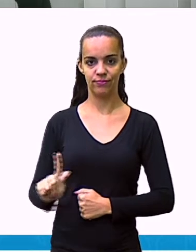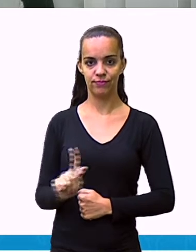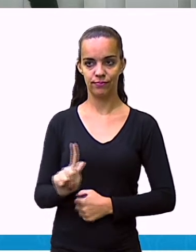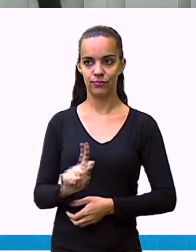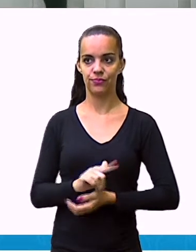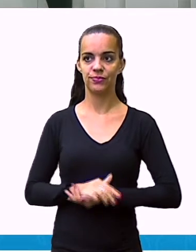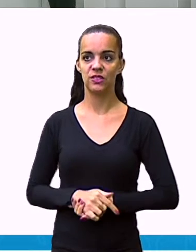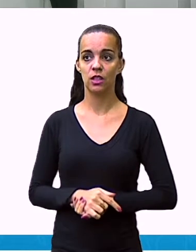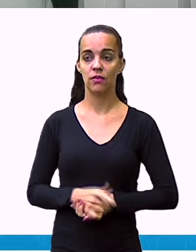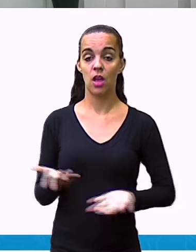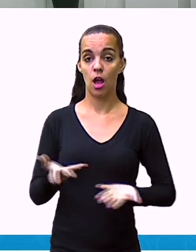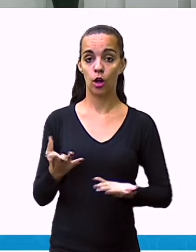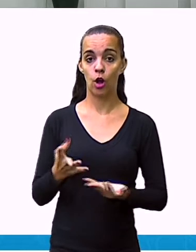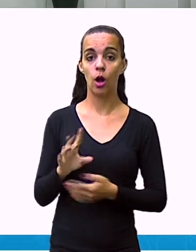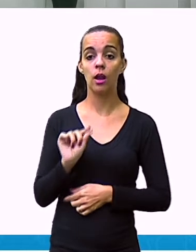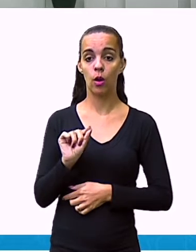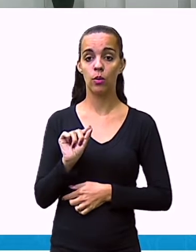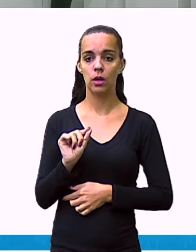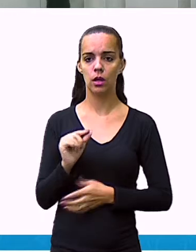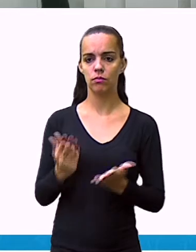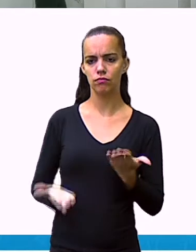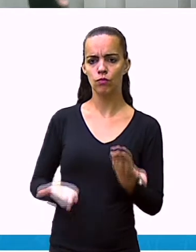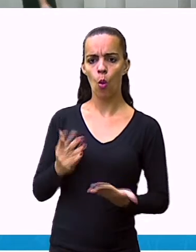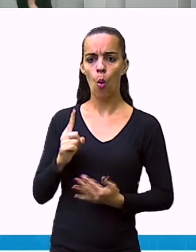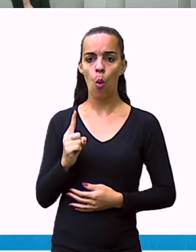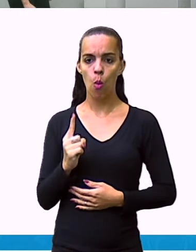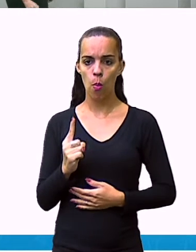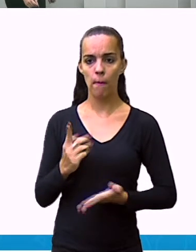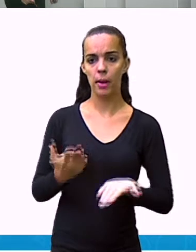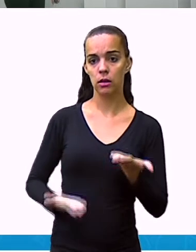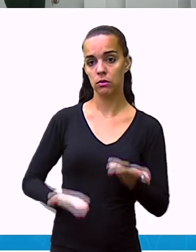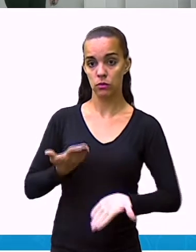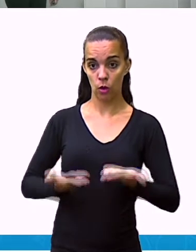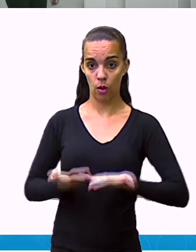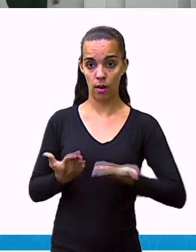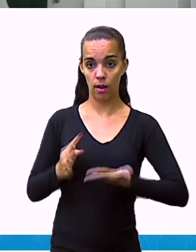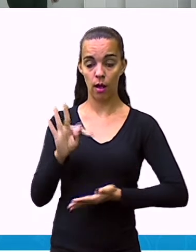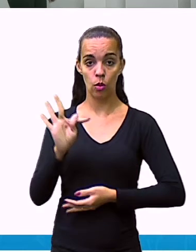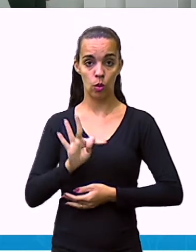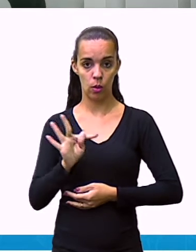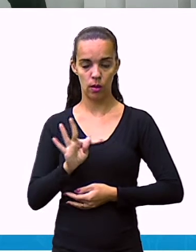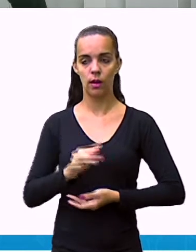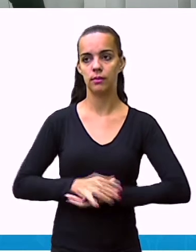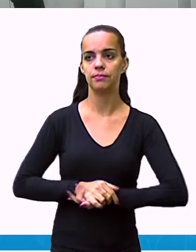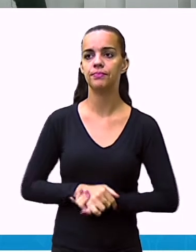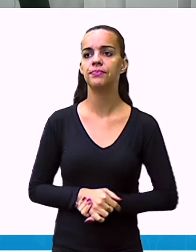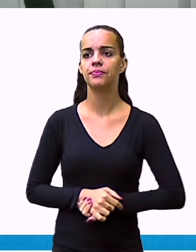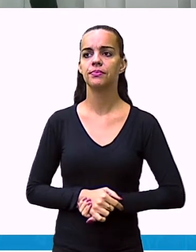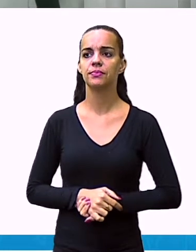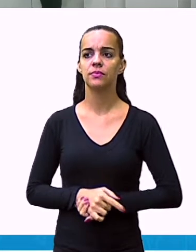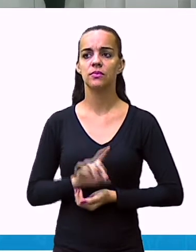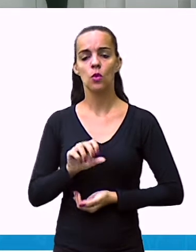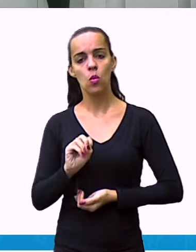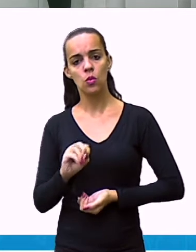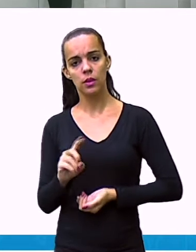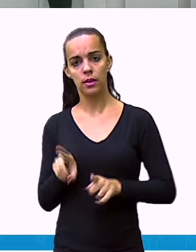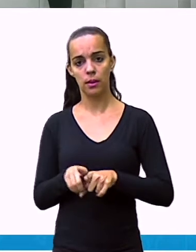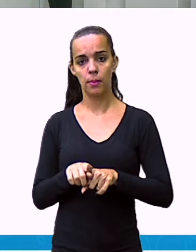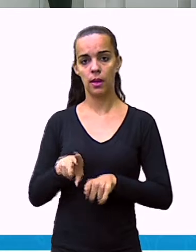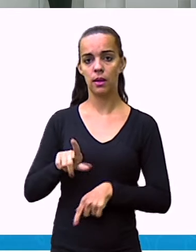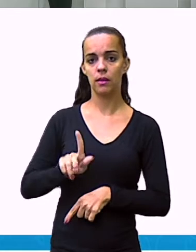e agora Tonelada e quilograma acompanha o seguinte situação olha